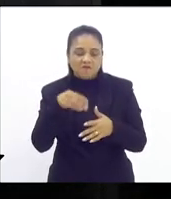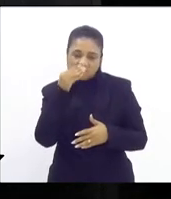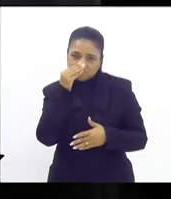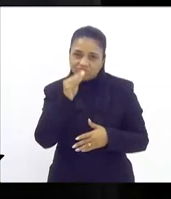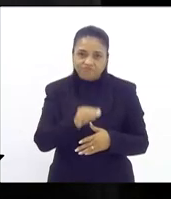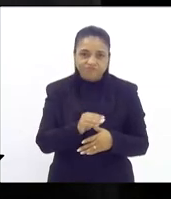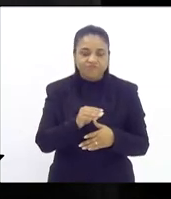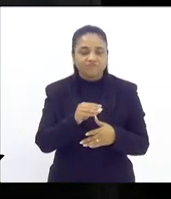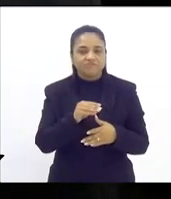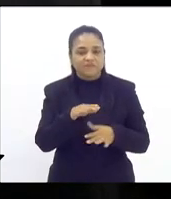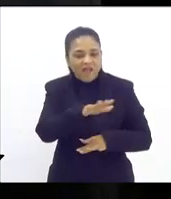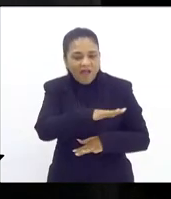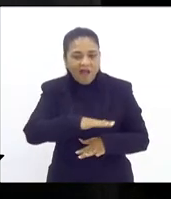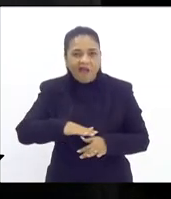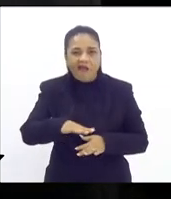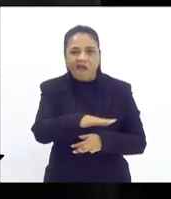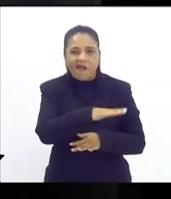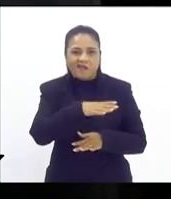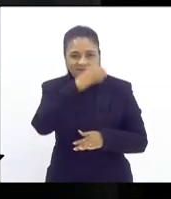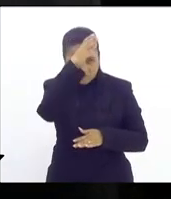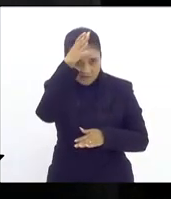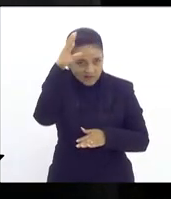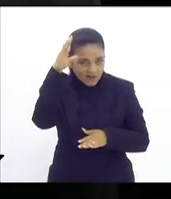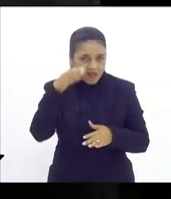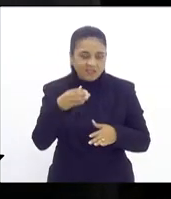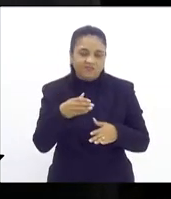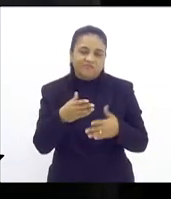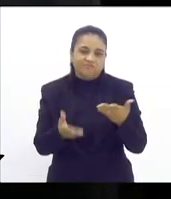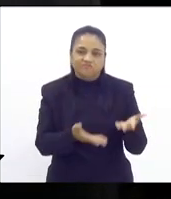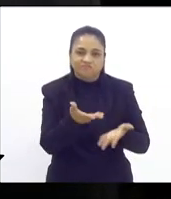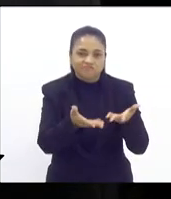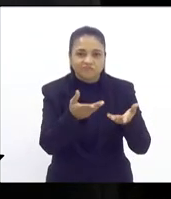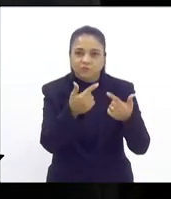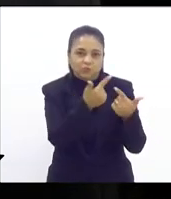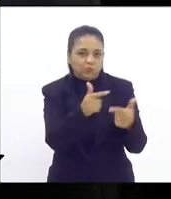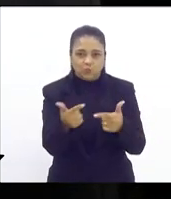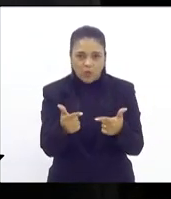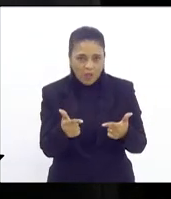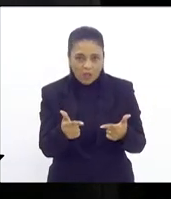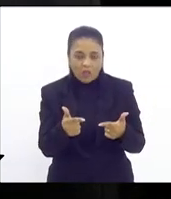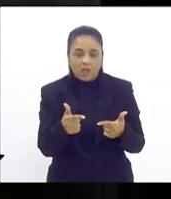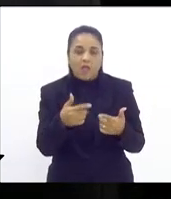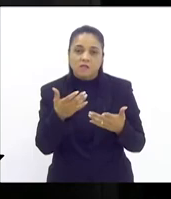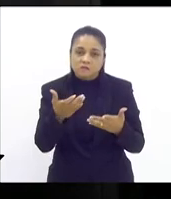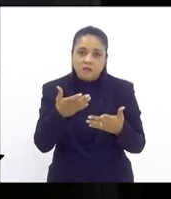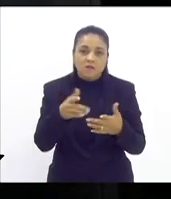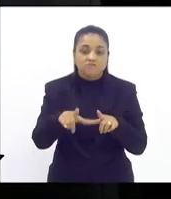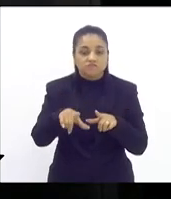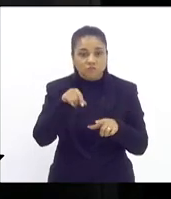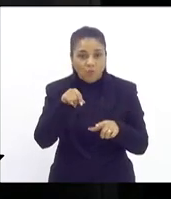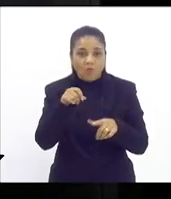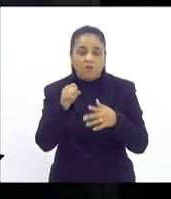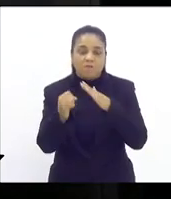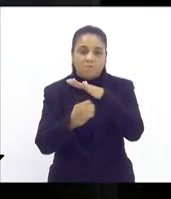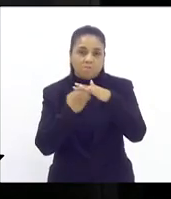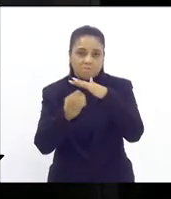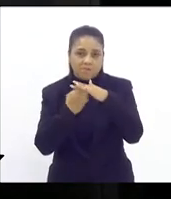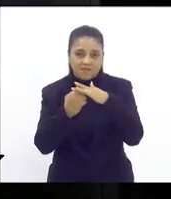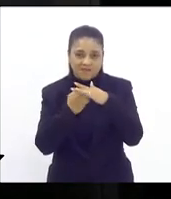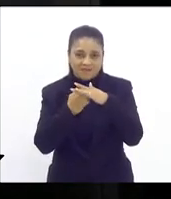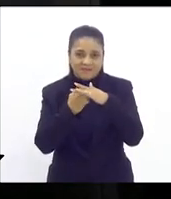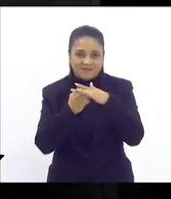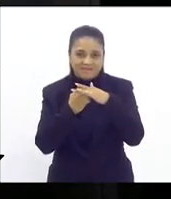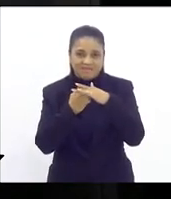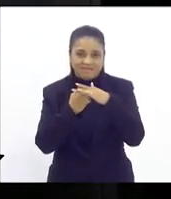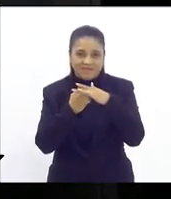em áreas que ele escolhe os benefícios deles entendeu aonde eles querem colocar e aonde não é